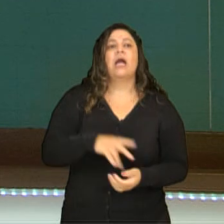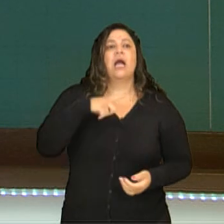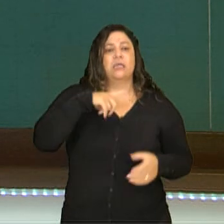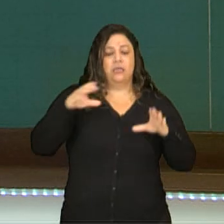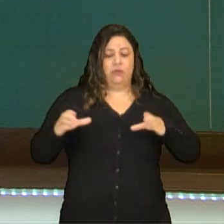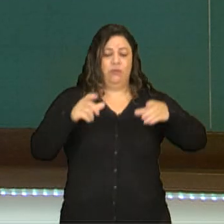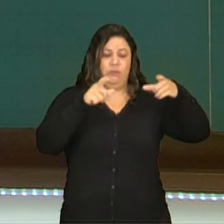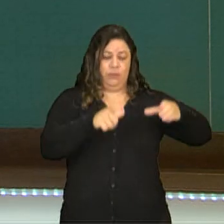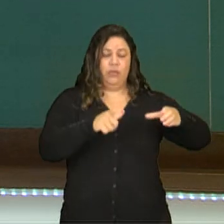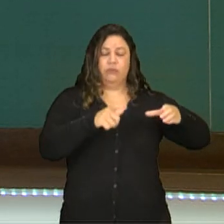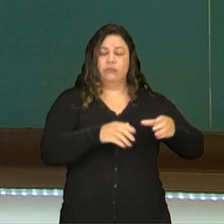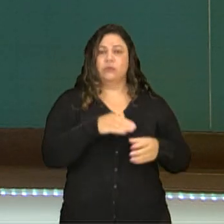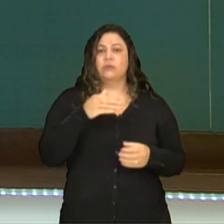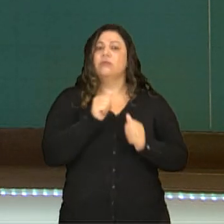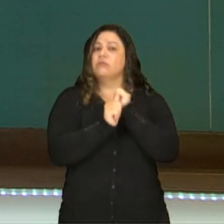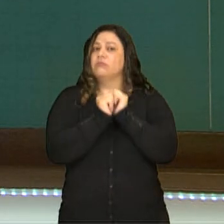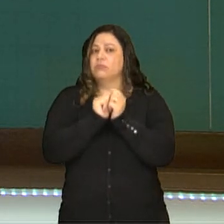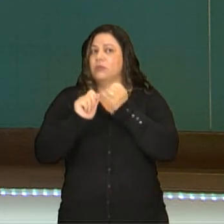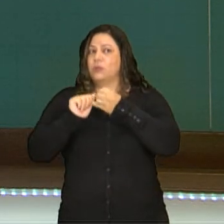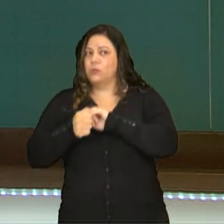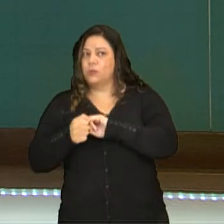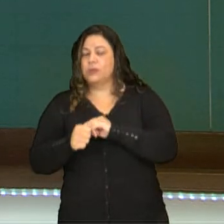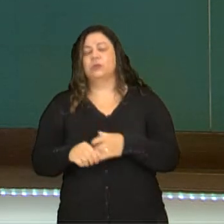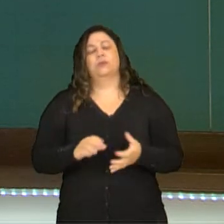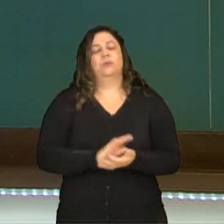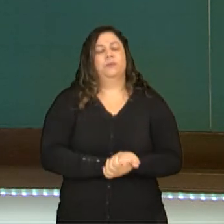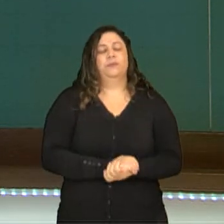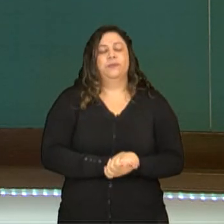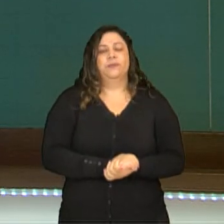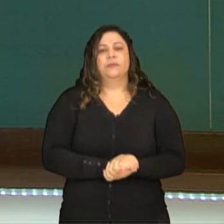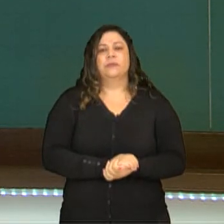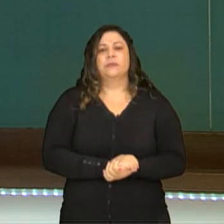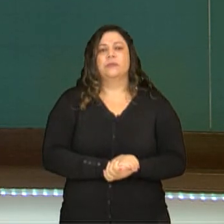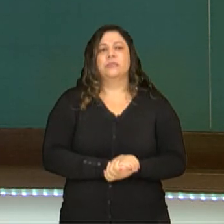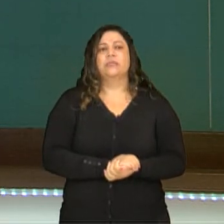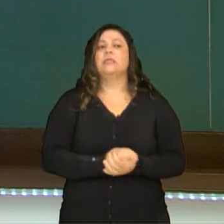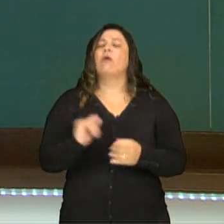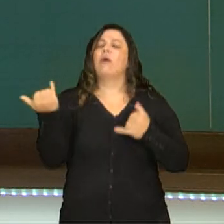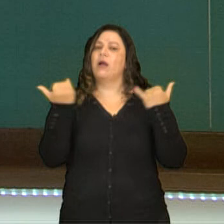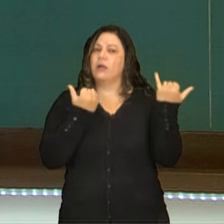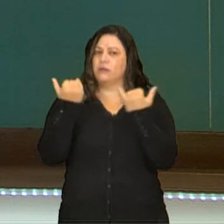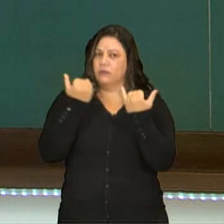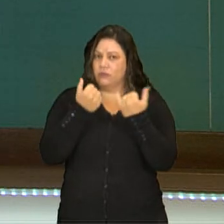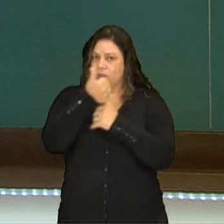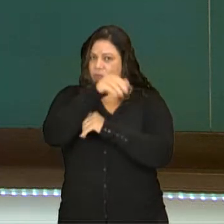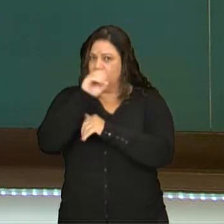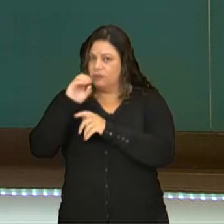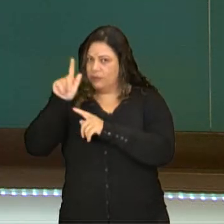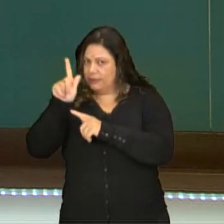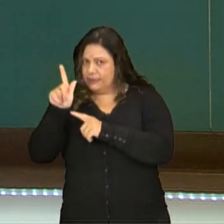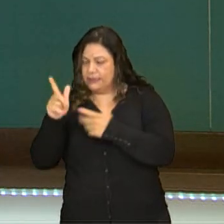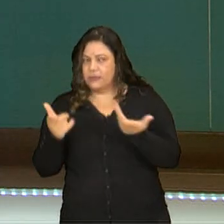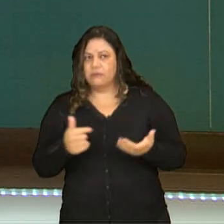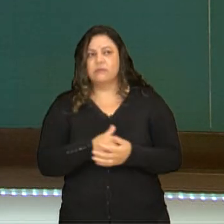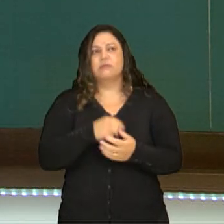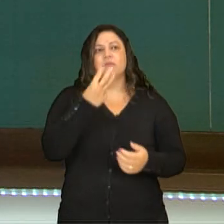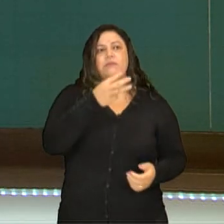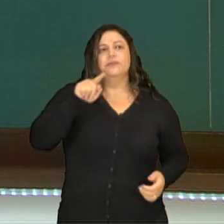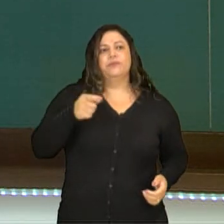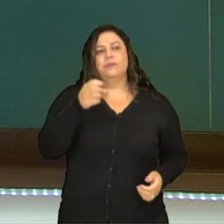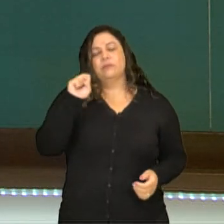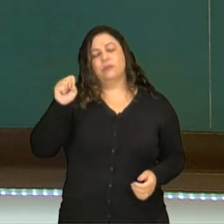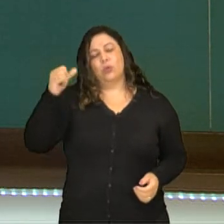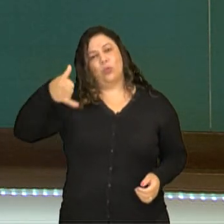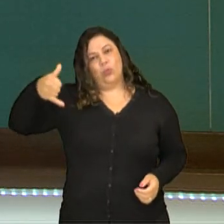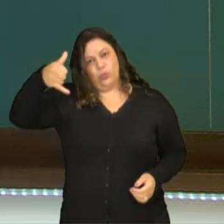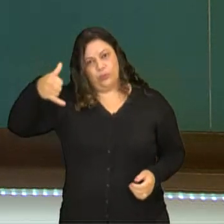arroz e feijão, eu tinha informação de 100 gramas, tá bom? Ó, então, em 100 gramas, eu tenho 3,8